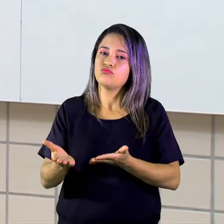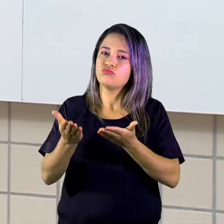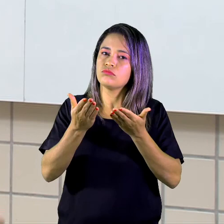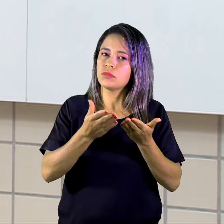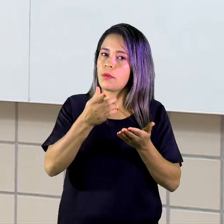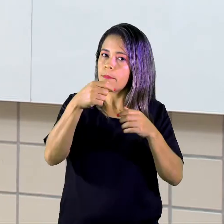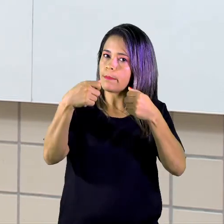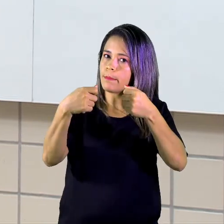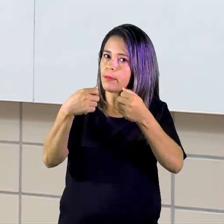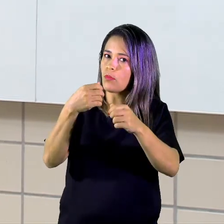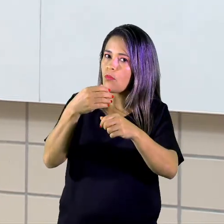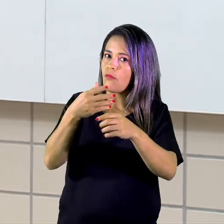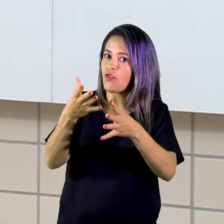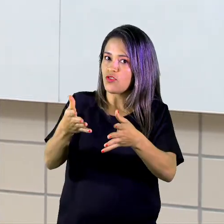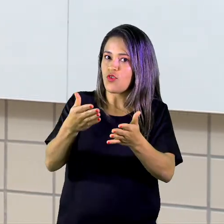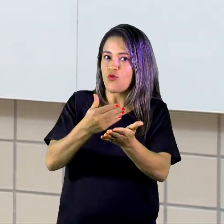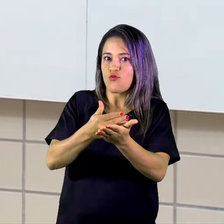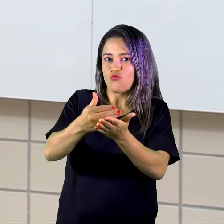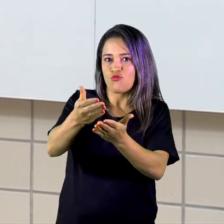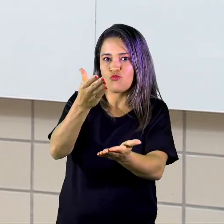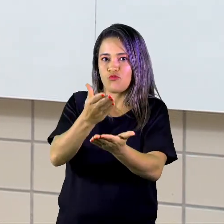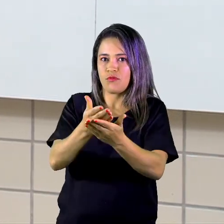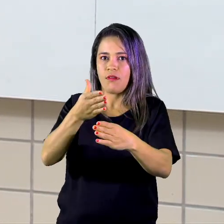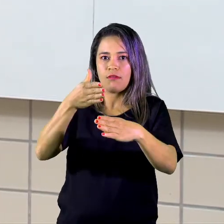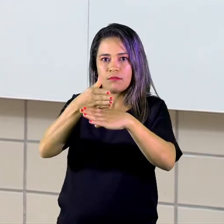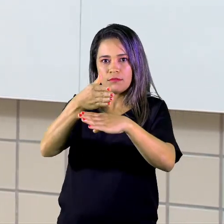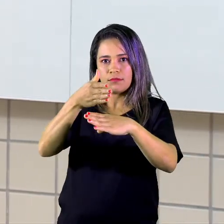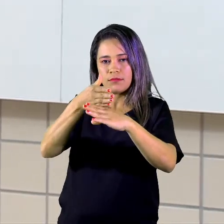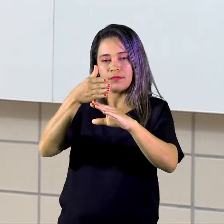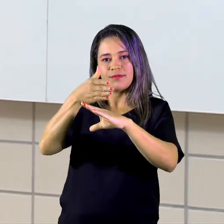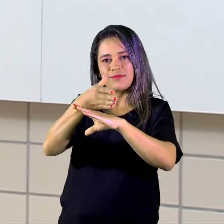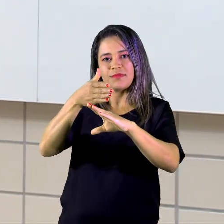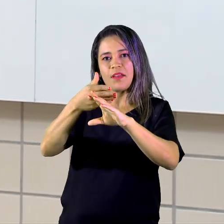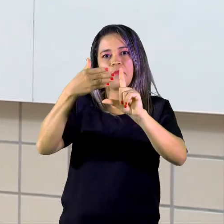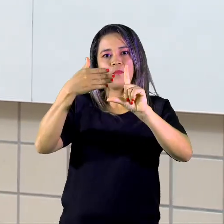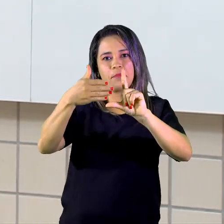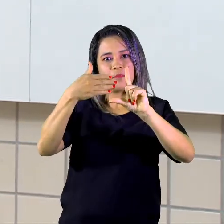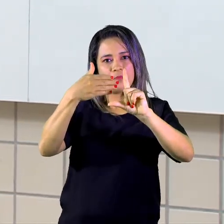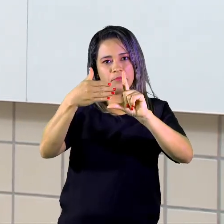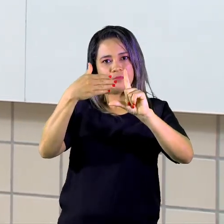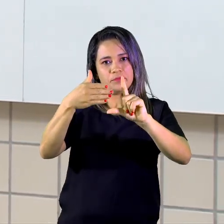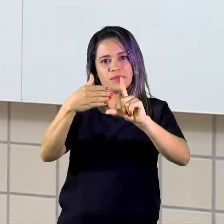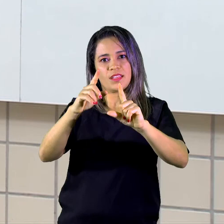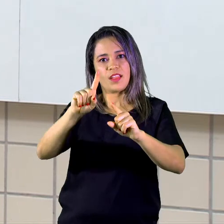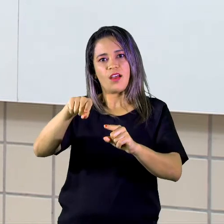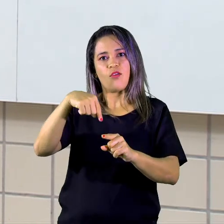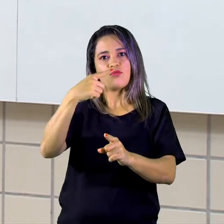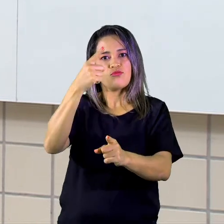casa de vocês, acessando a plataforma Palmas Homeschool, e nós temos um encontro